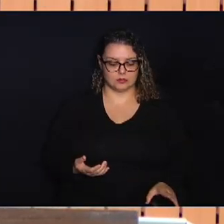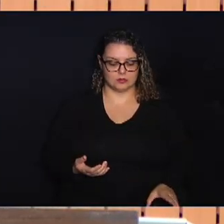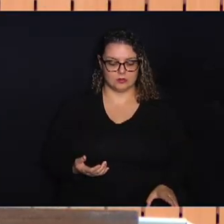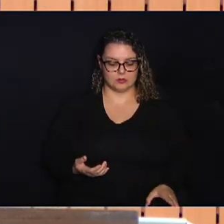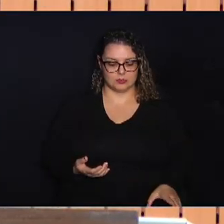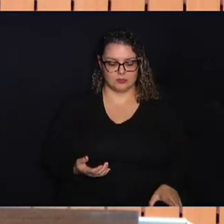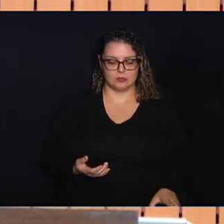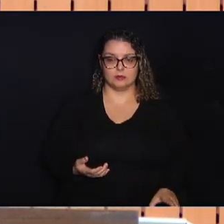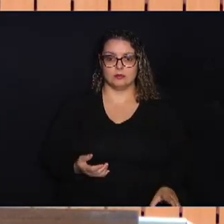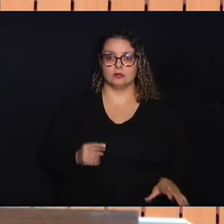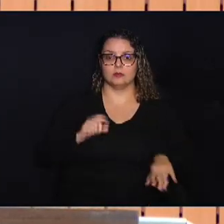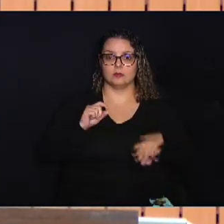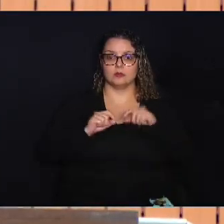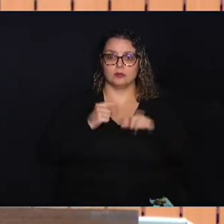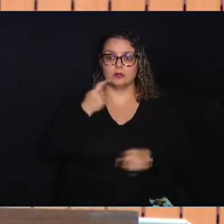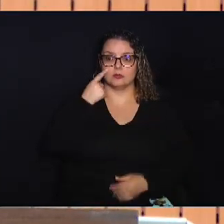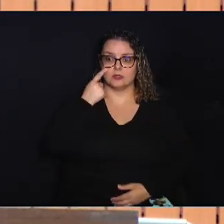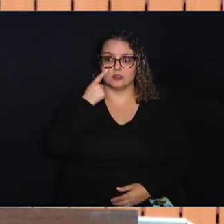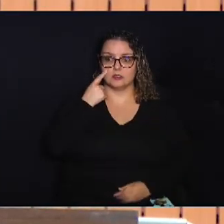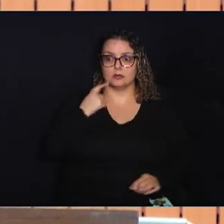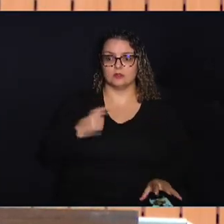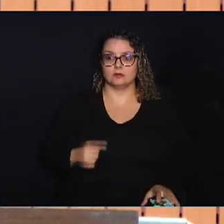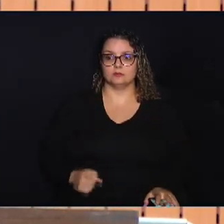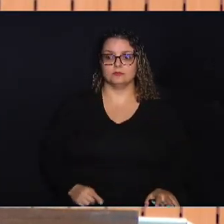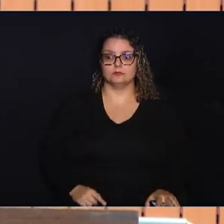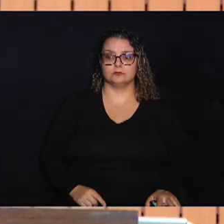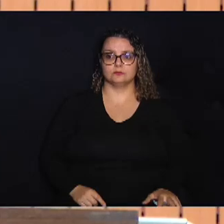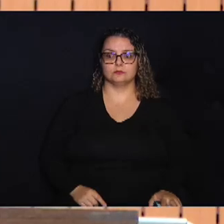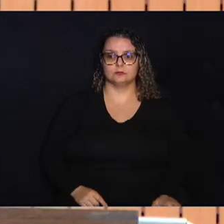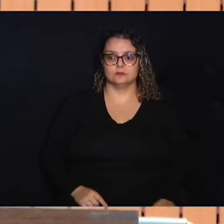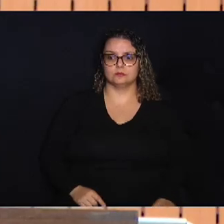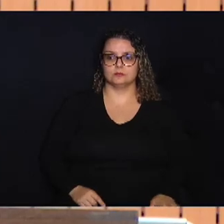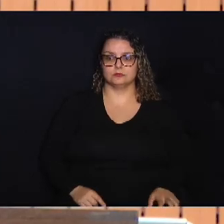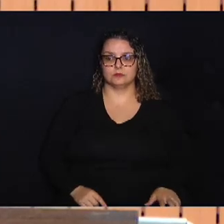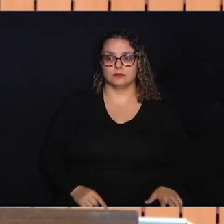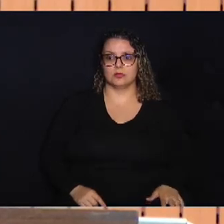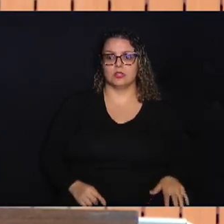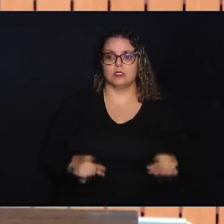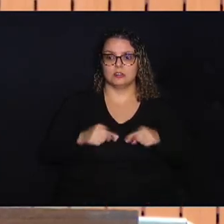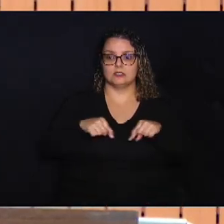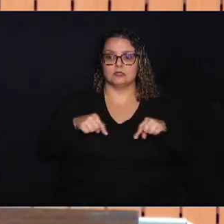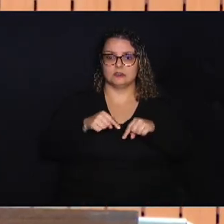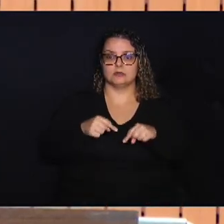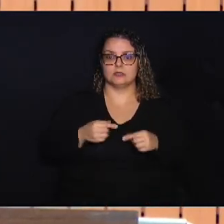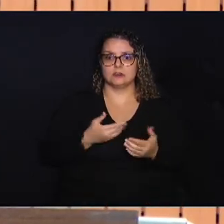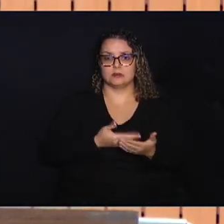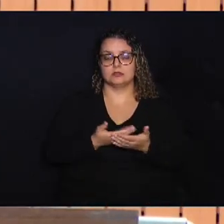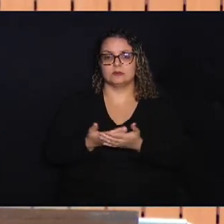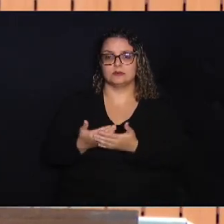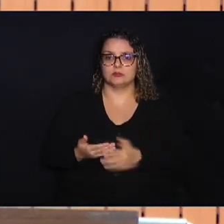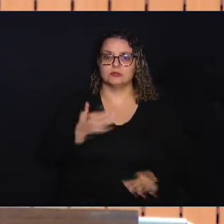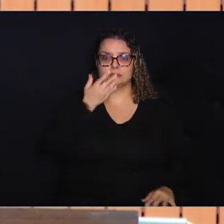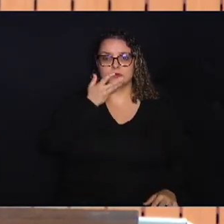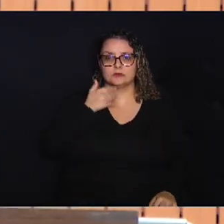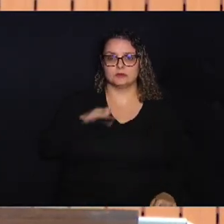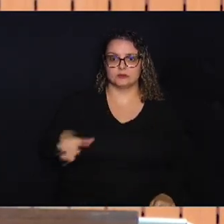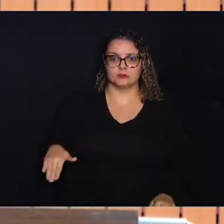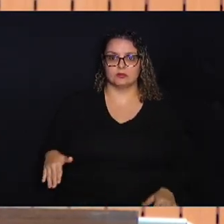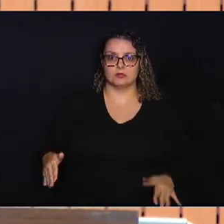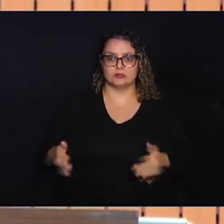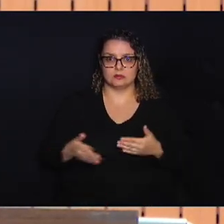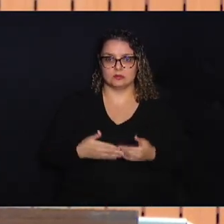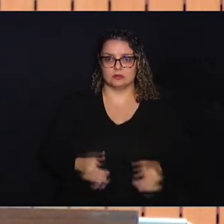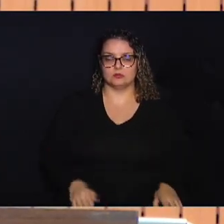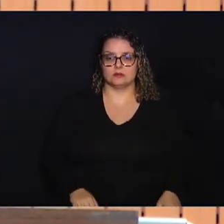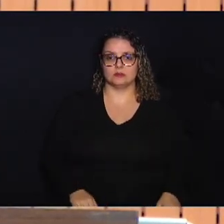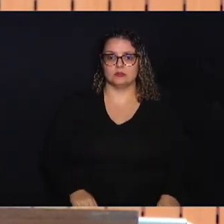de aula na educação infantil que serão fechadas, né, e que vão ser entregue a